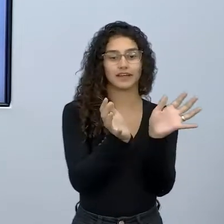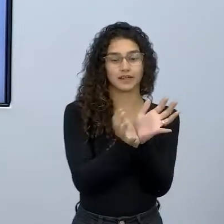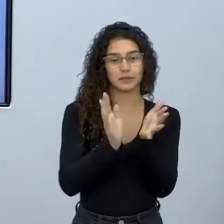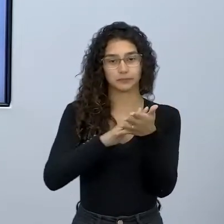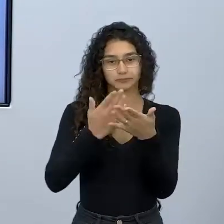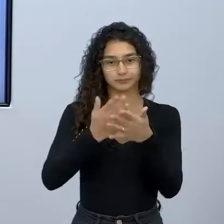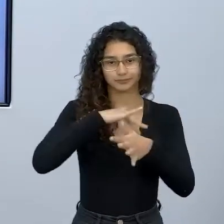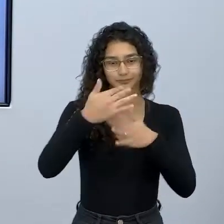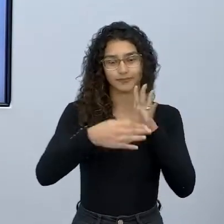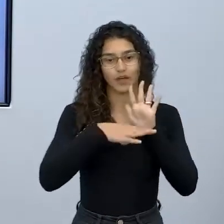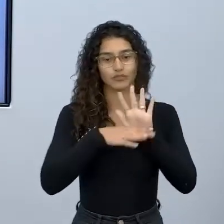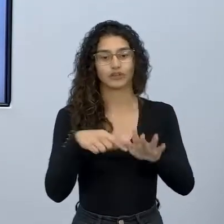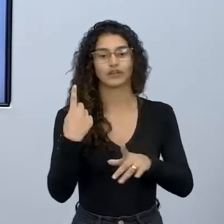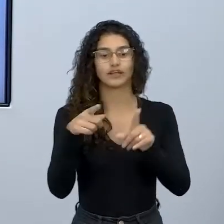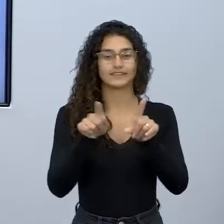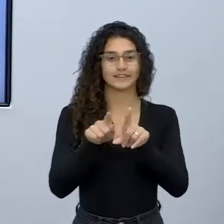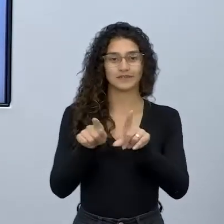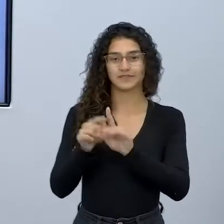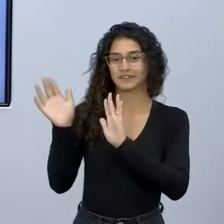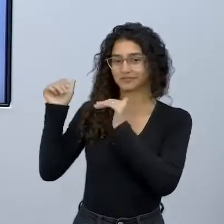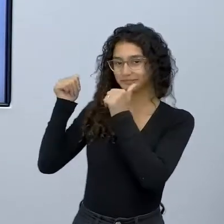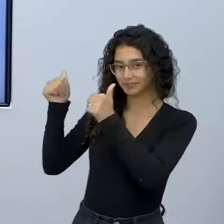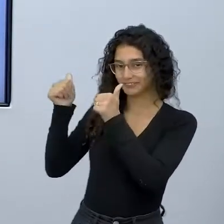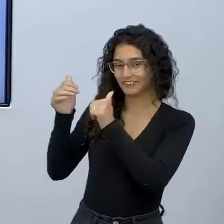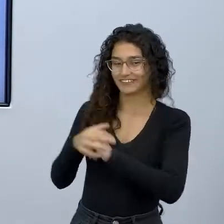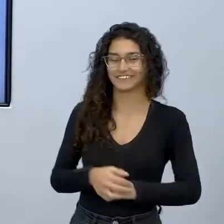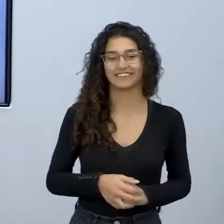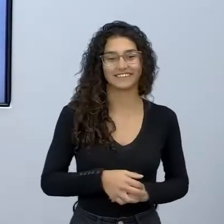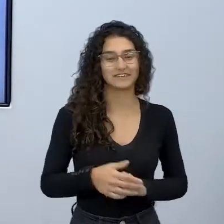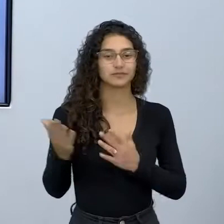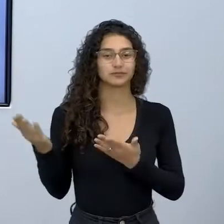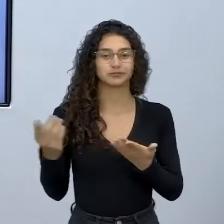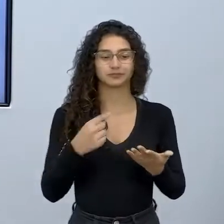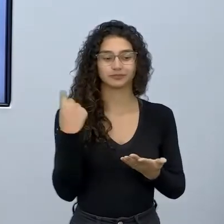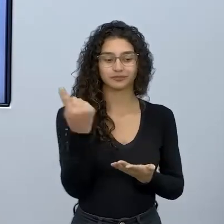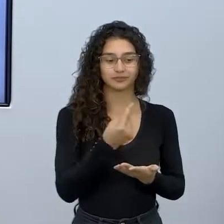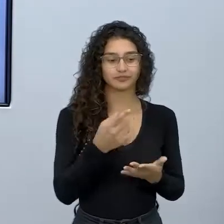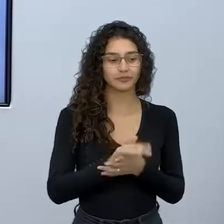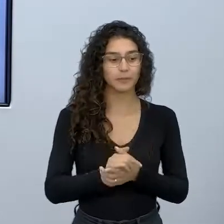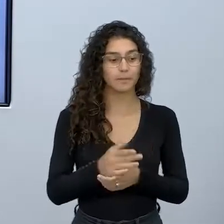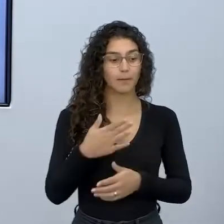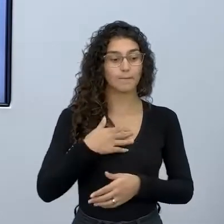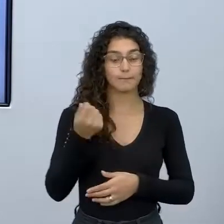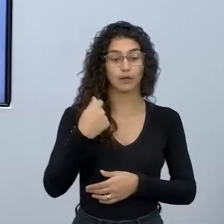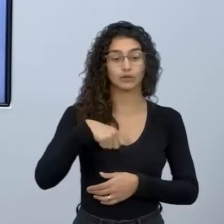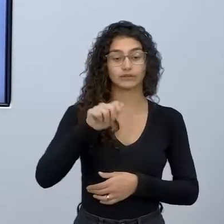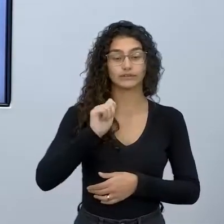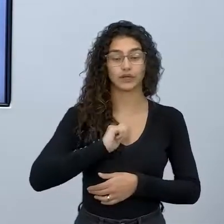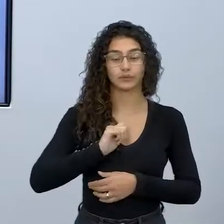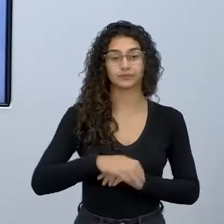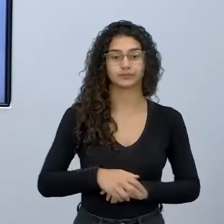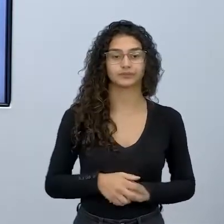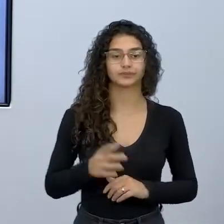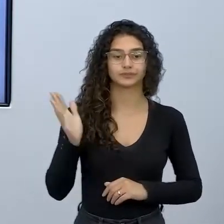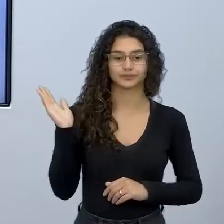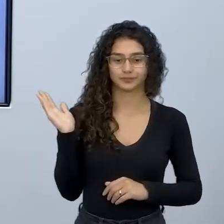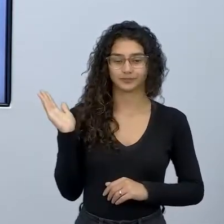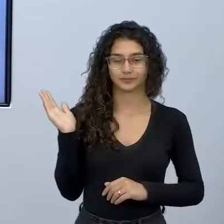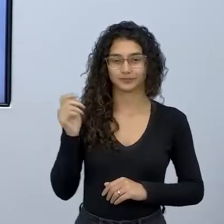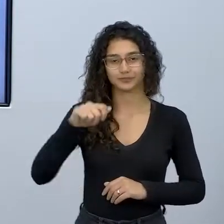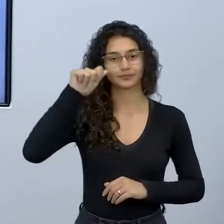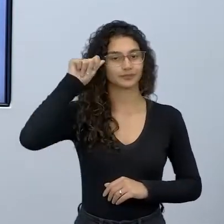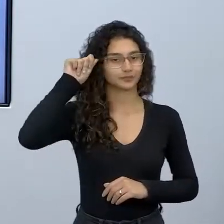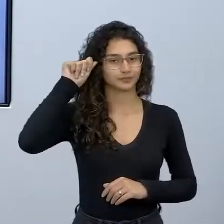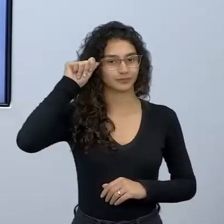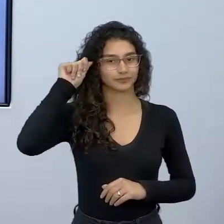sempre auxilia a gente nas salas de aulas. Obrigado, olá, seja bem-vinda. E o meu sinal é o A com o olhinho puxado,